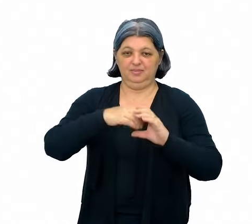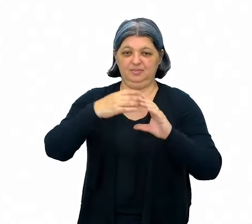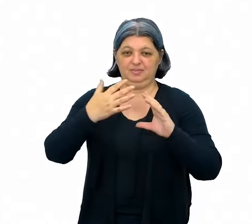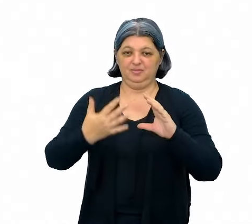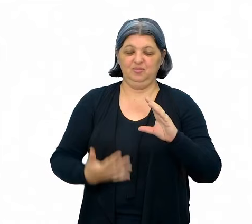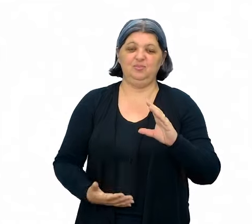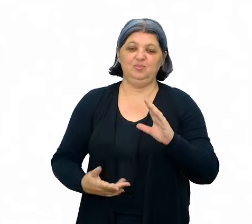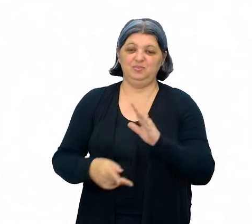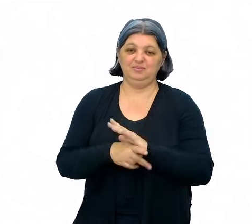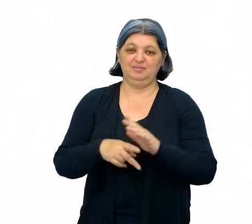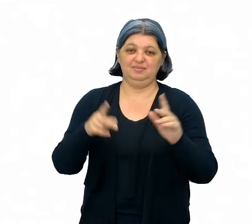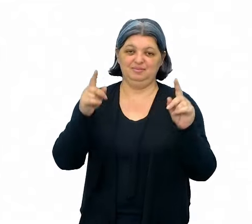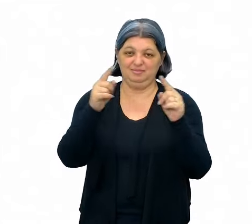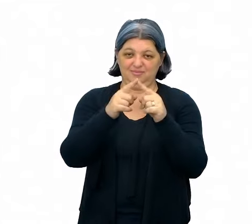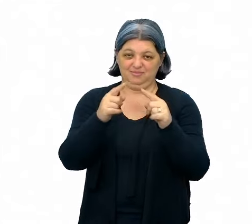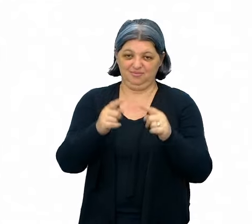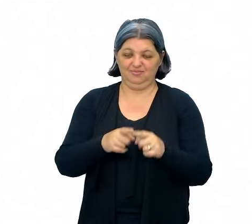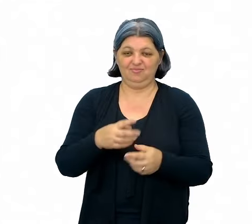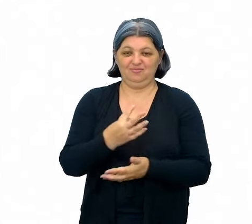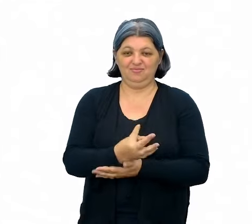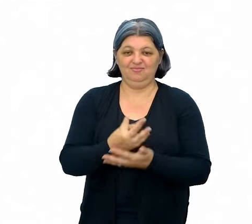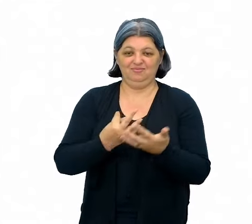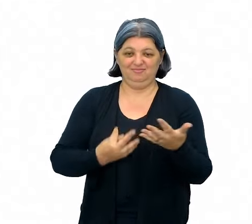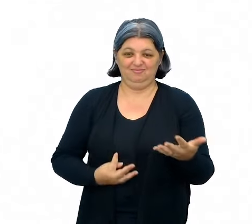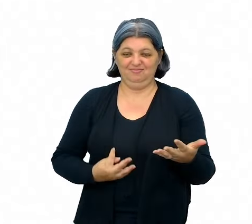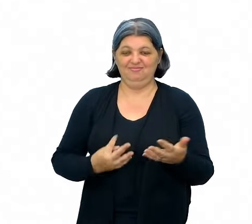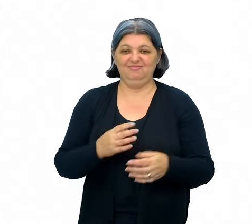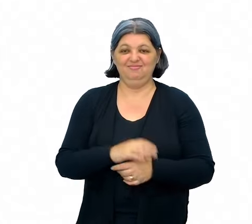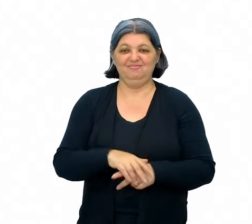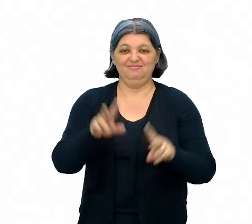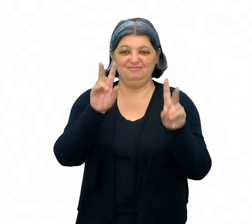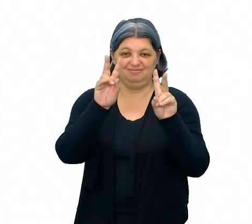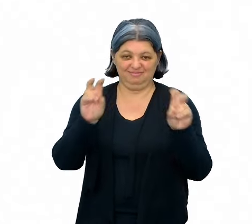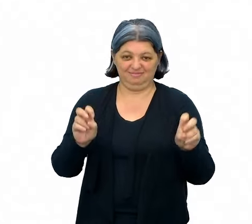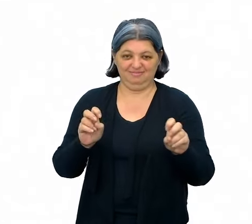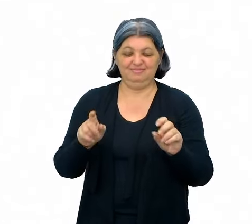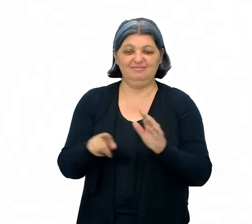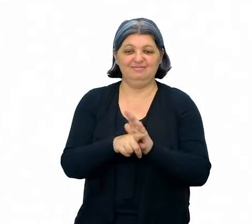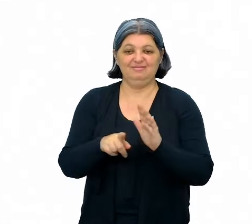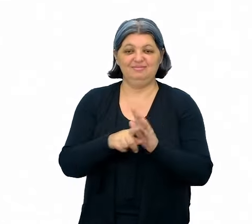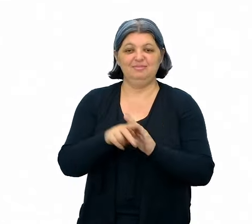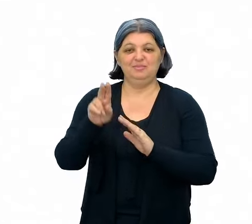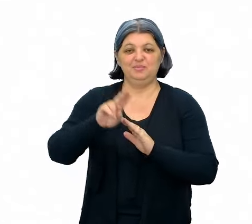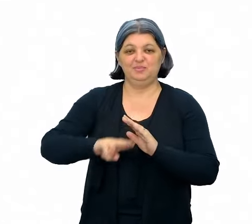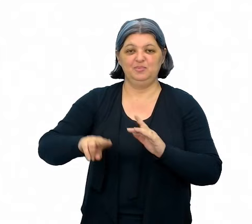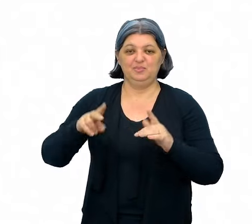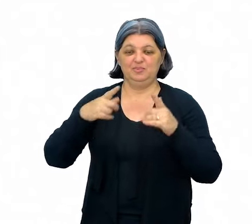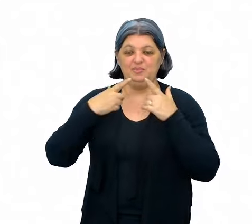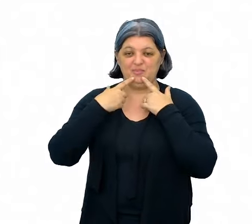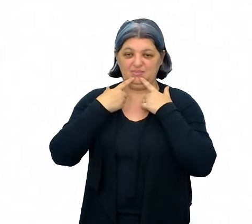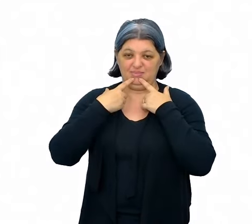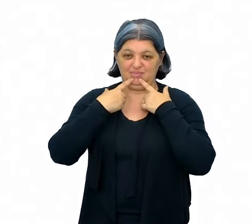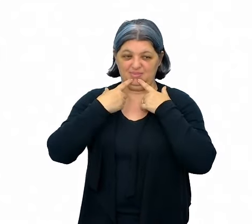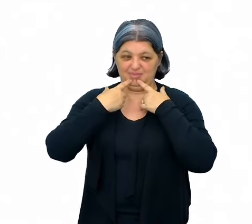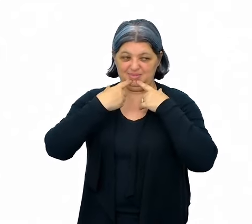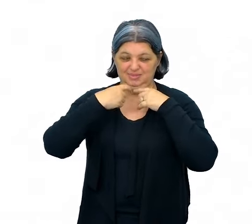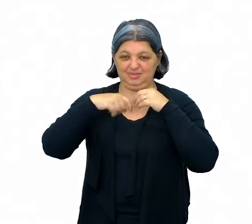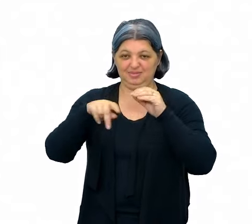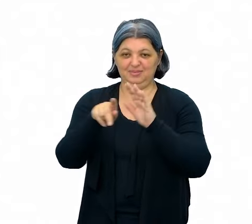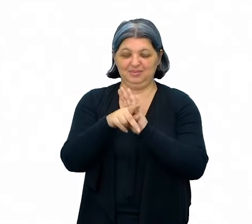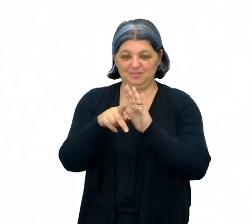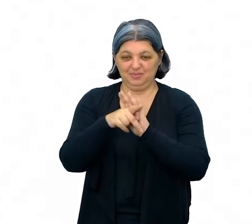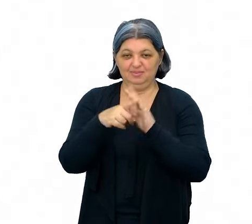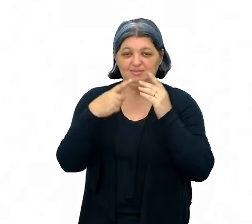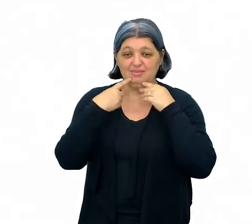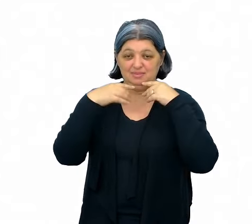ligadas ao tema, sejam aquelas ligadas à estrutura e aos recursos linguísticos empregados, isto é,